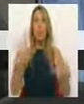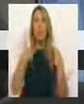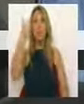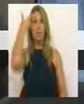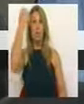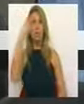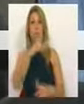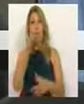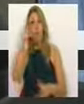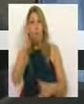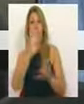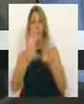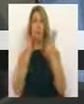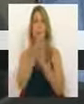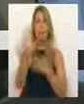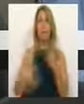proposta que faz,